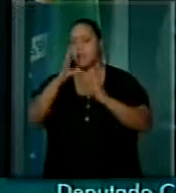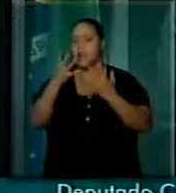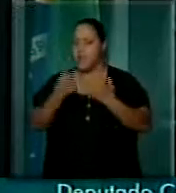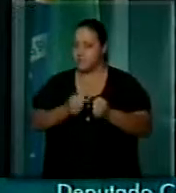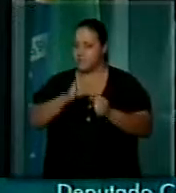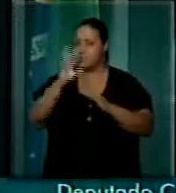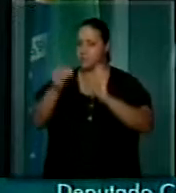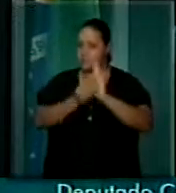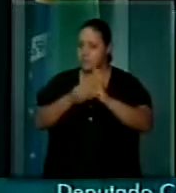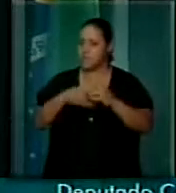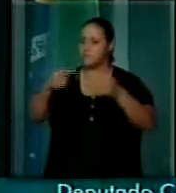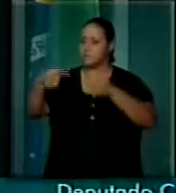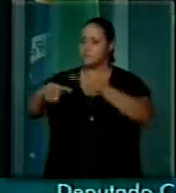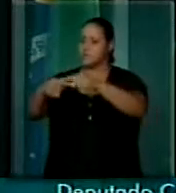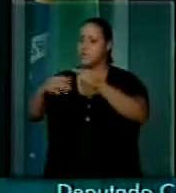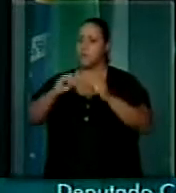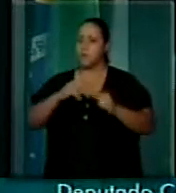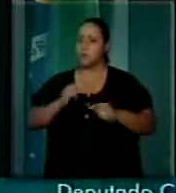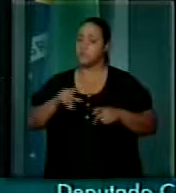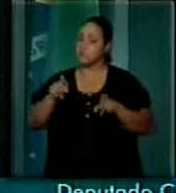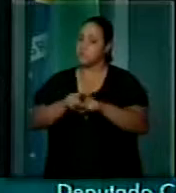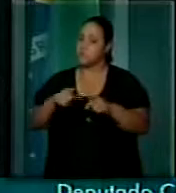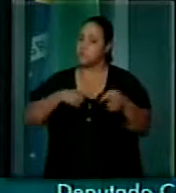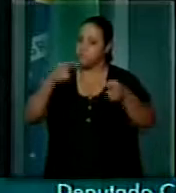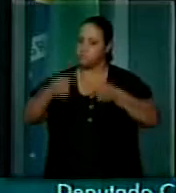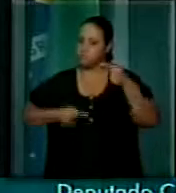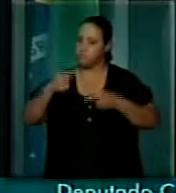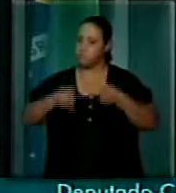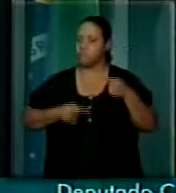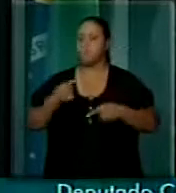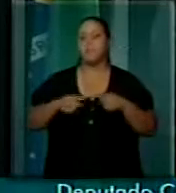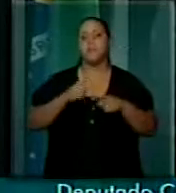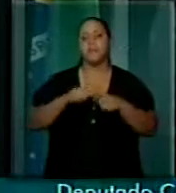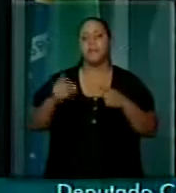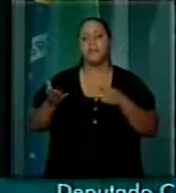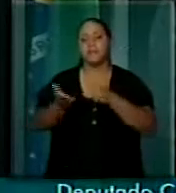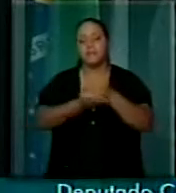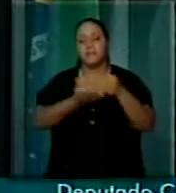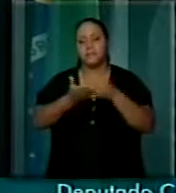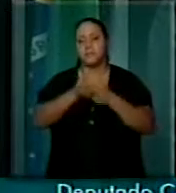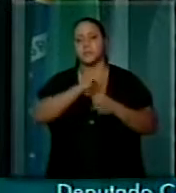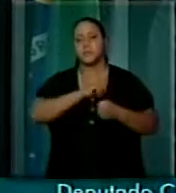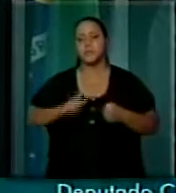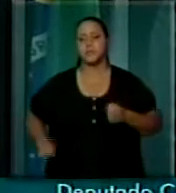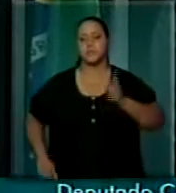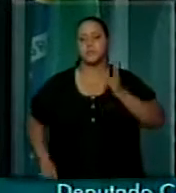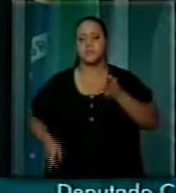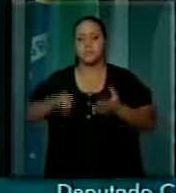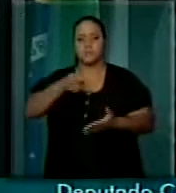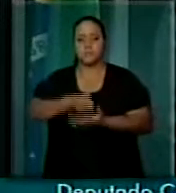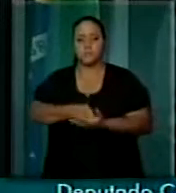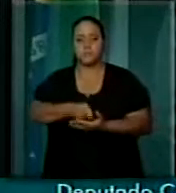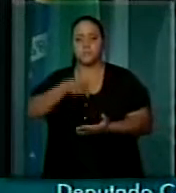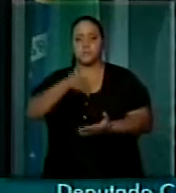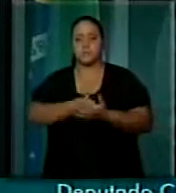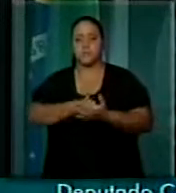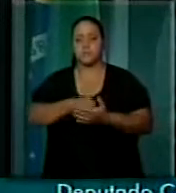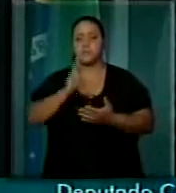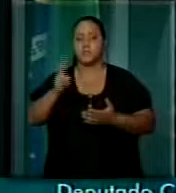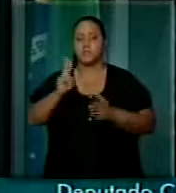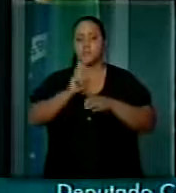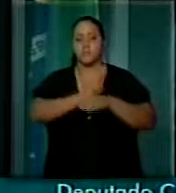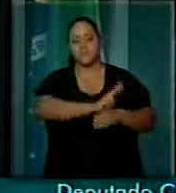oposição, tivemos embates duros e a base do governo foi firme na defesa do nosso